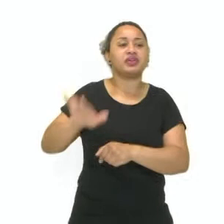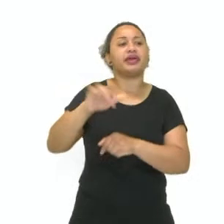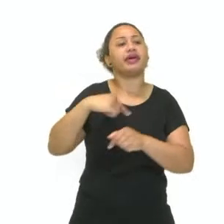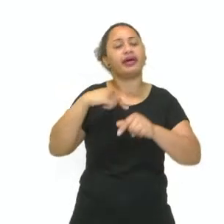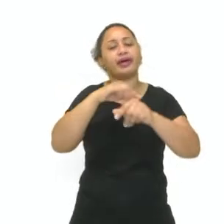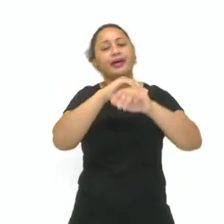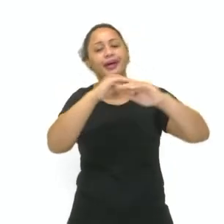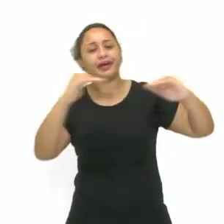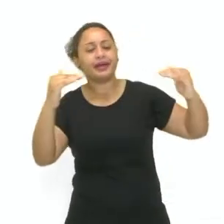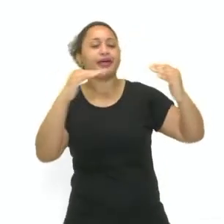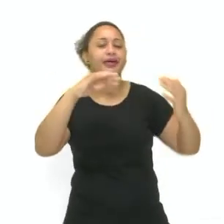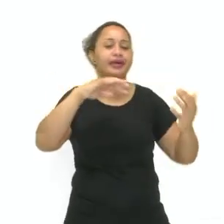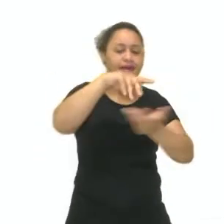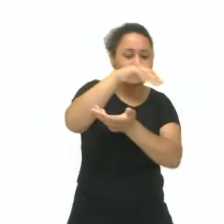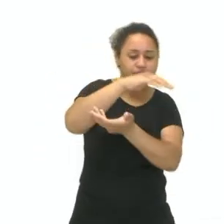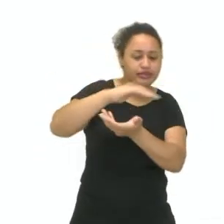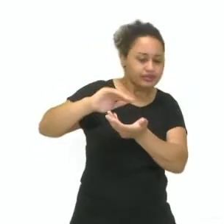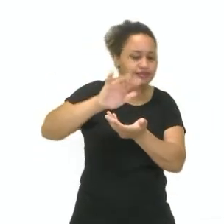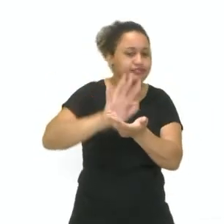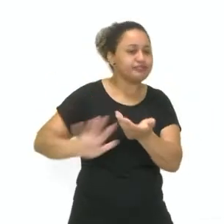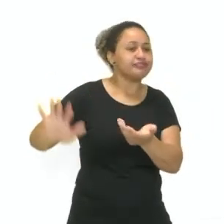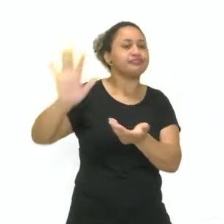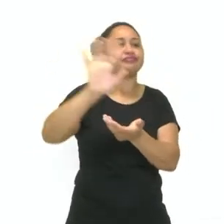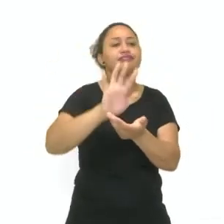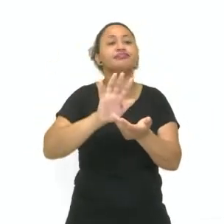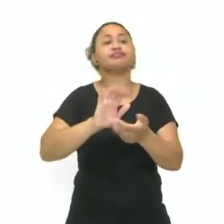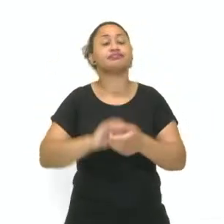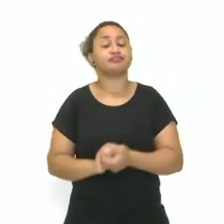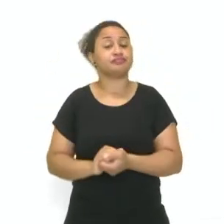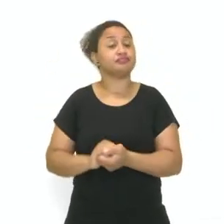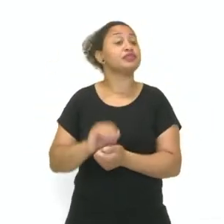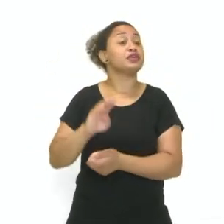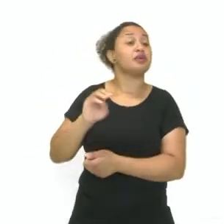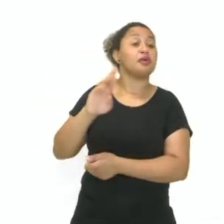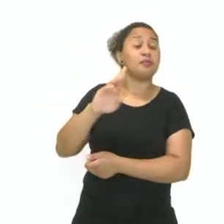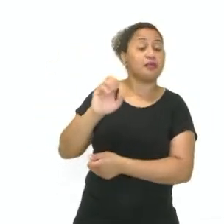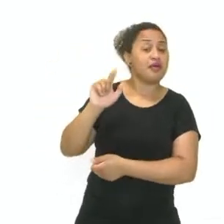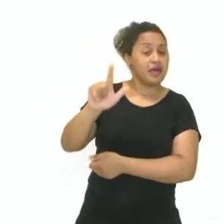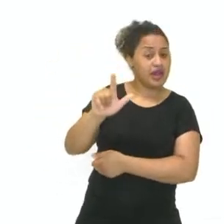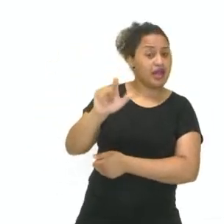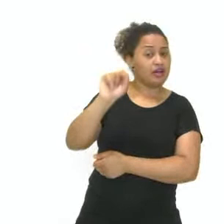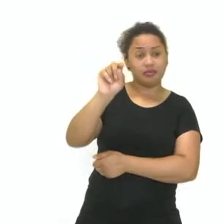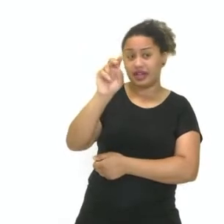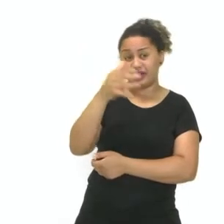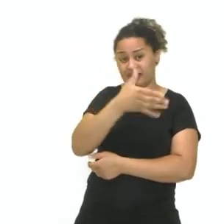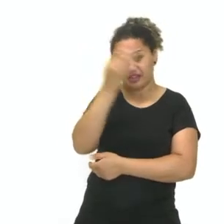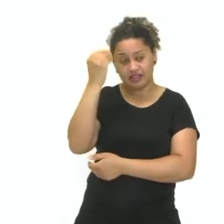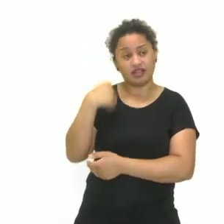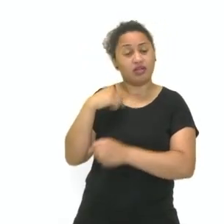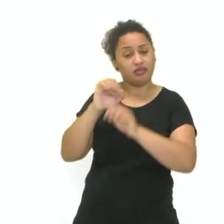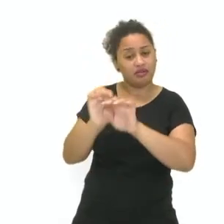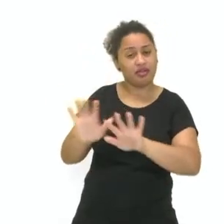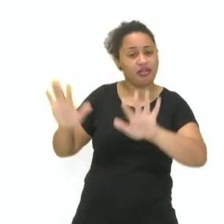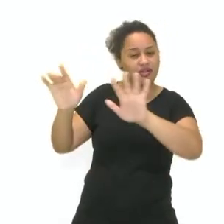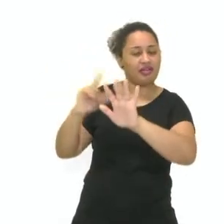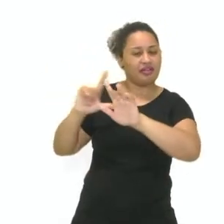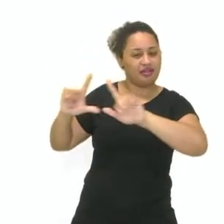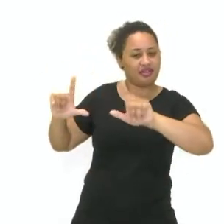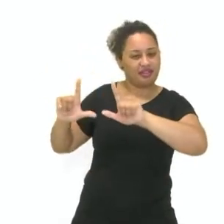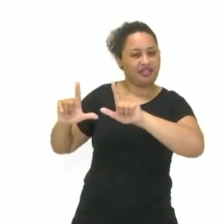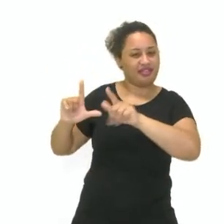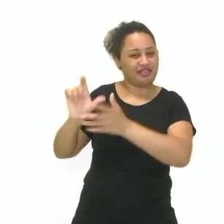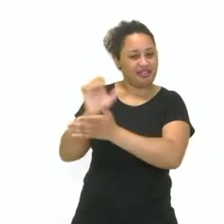trópicos, pelo austral e boreal. Boreal, para quem não lembra, coloquei uma imagem, né, da aurora boreal.